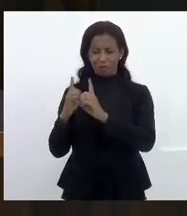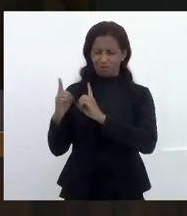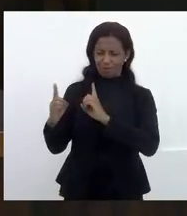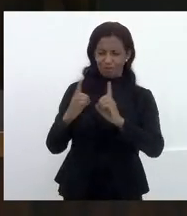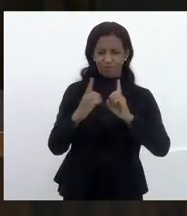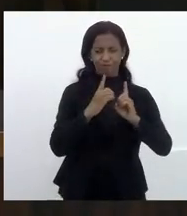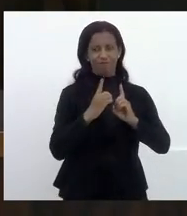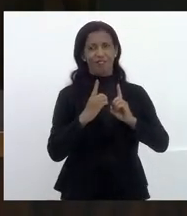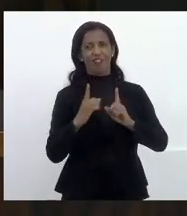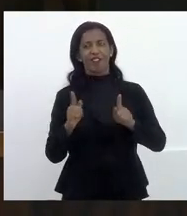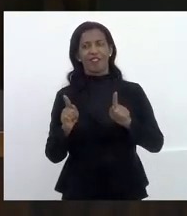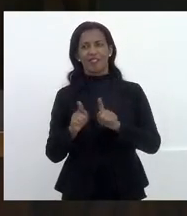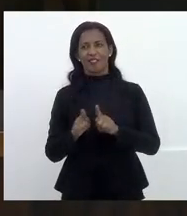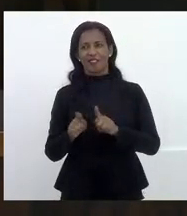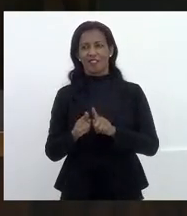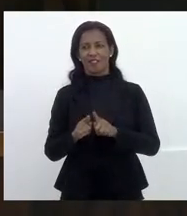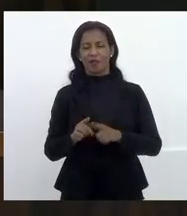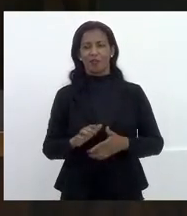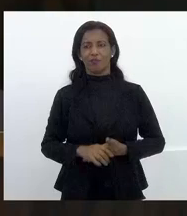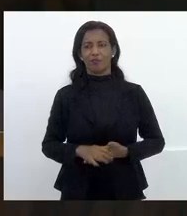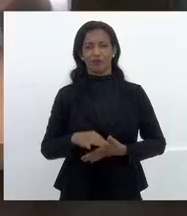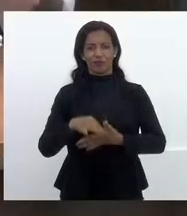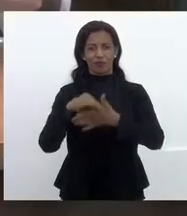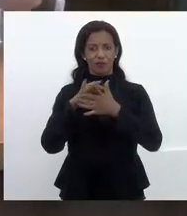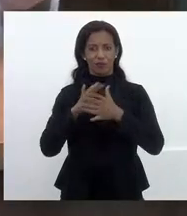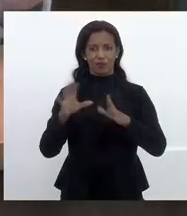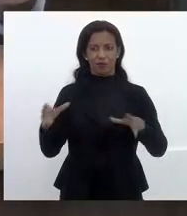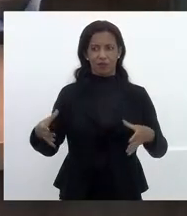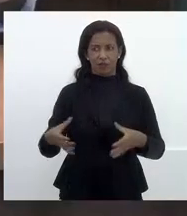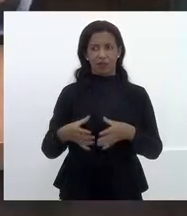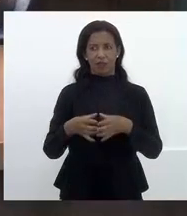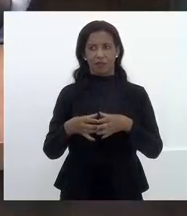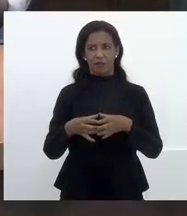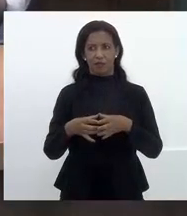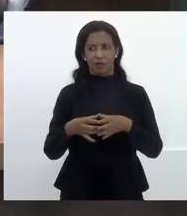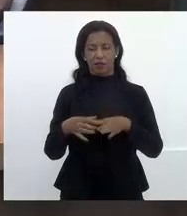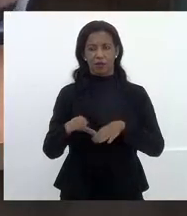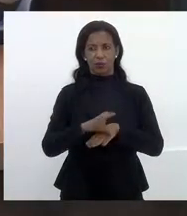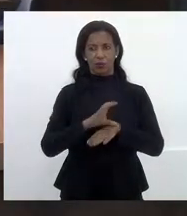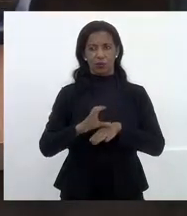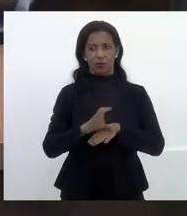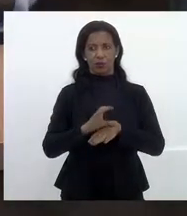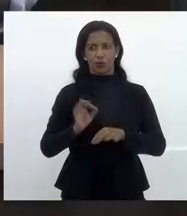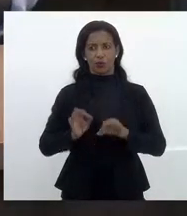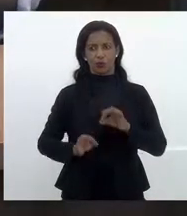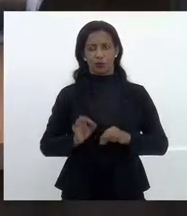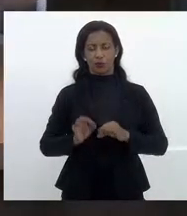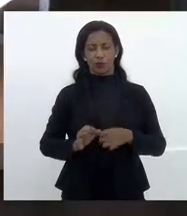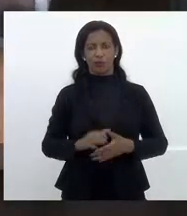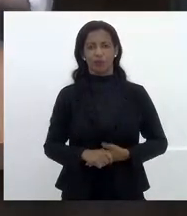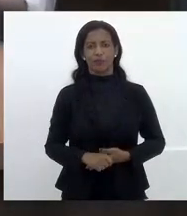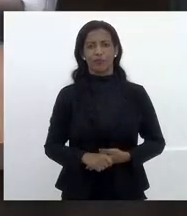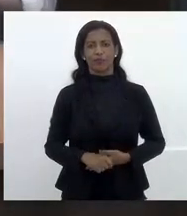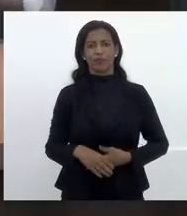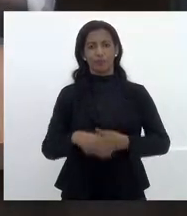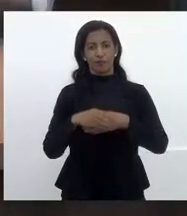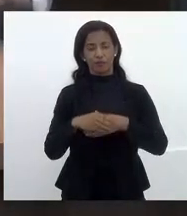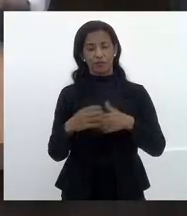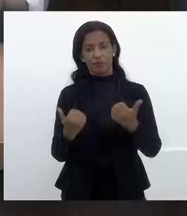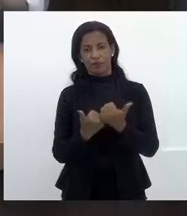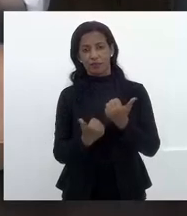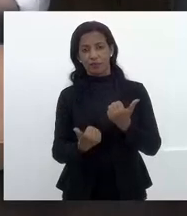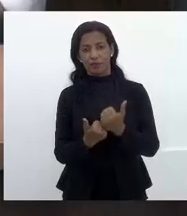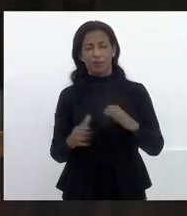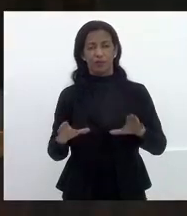discussões também bem O titular da comissão de construção de Justiça saudar o vice-presidente